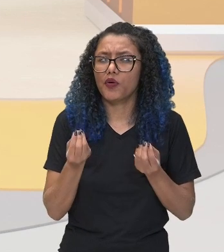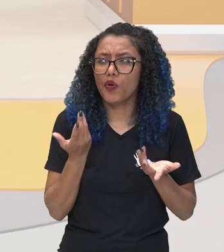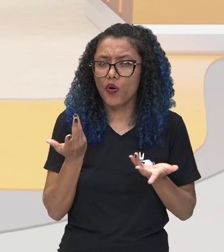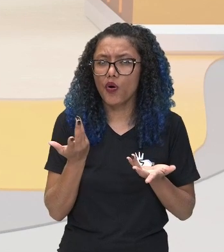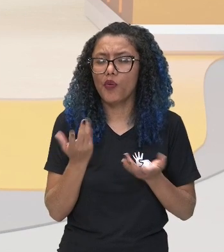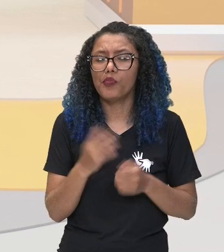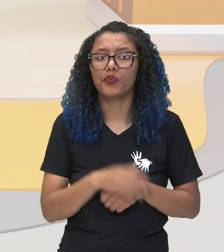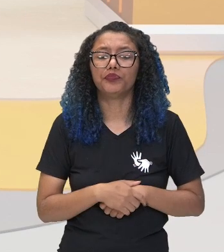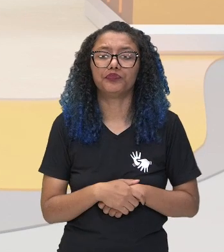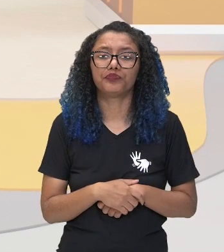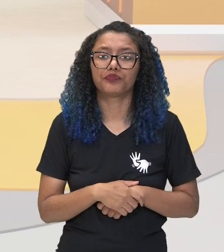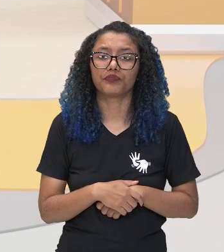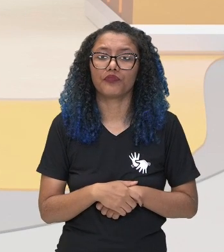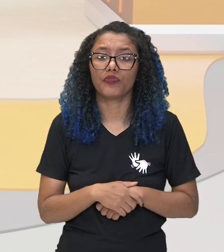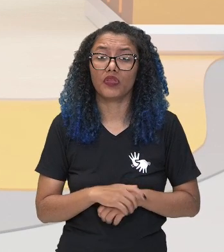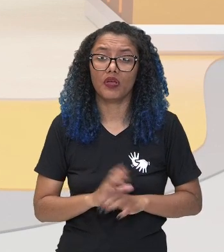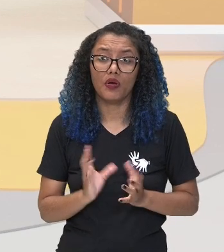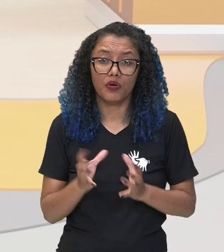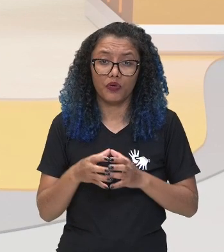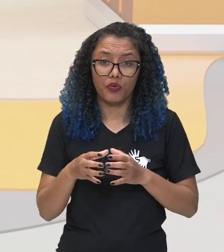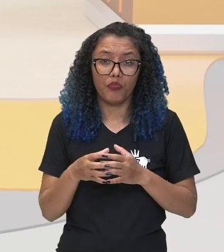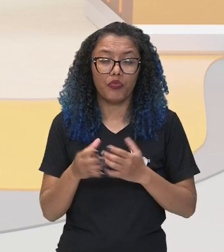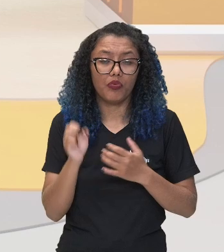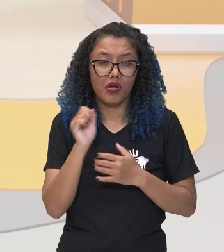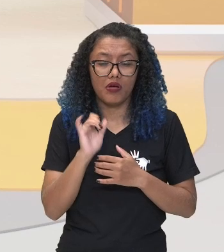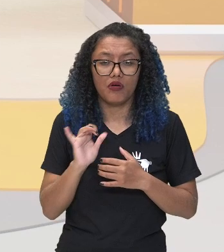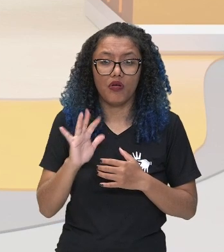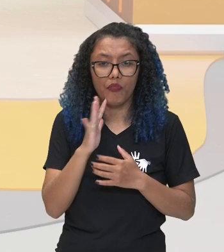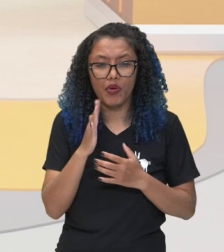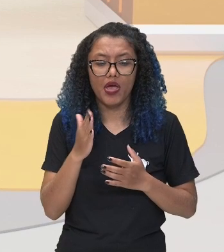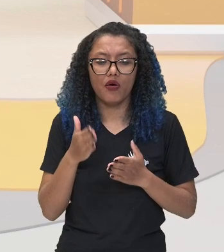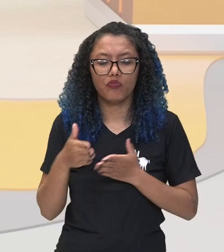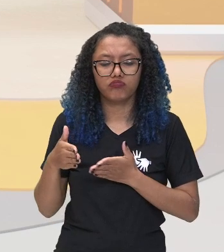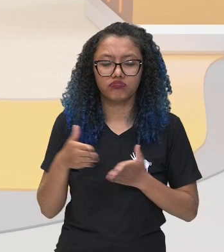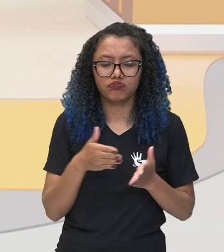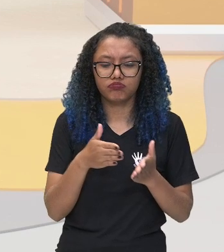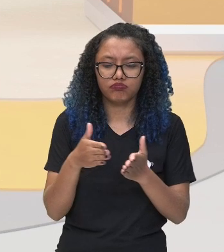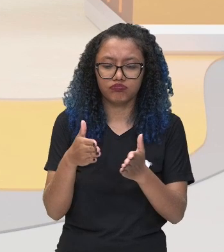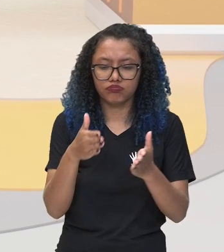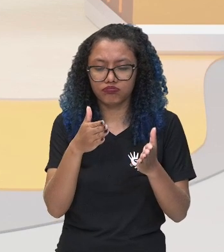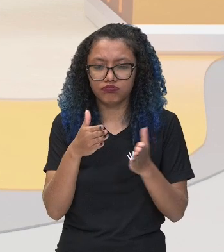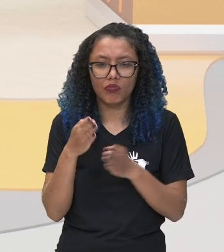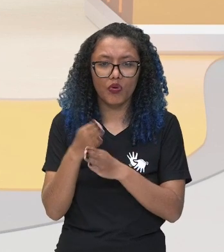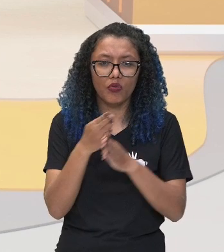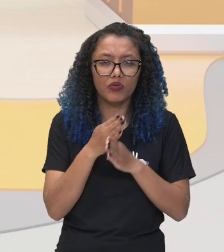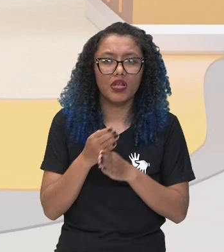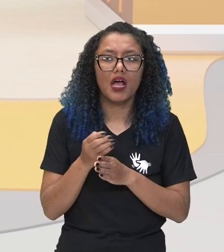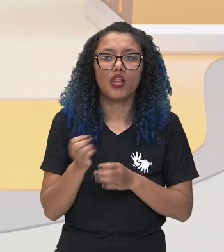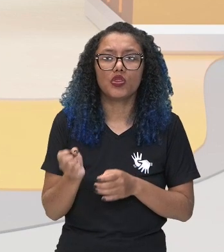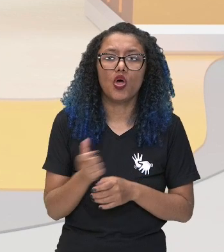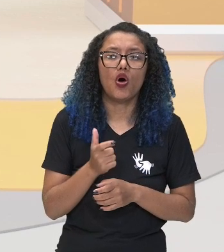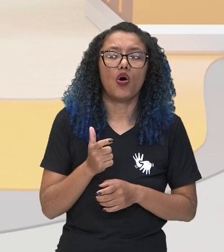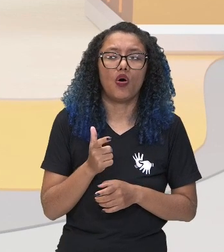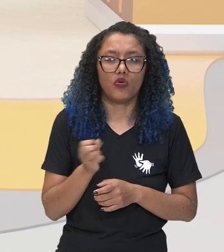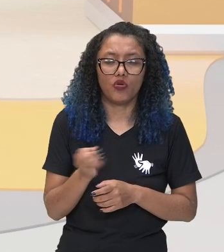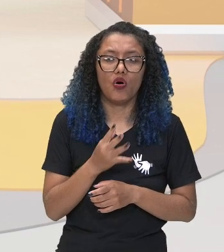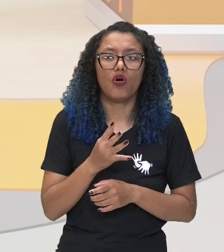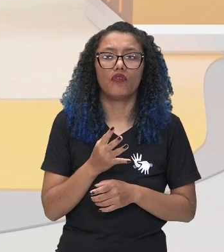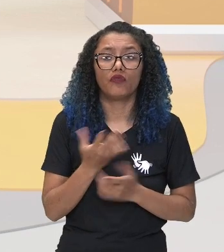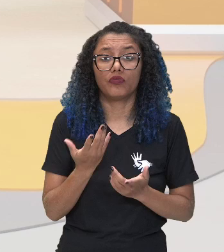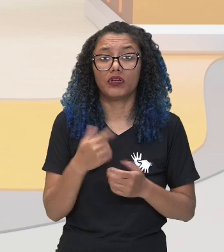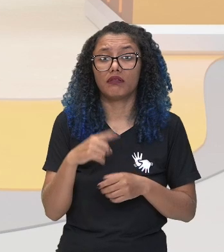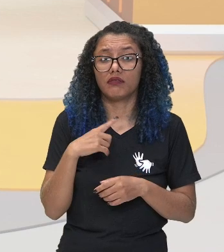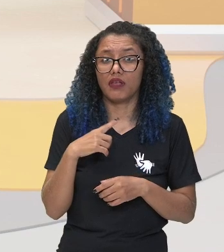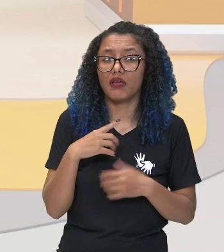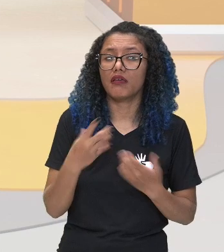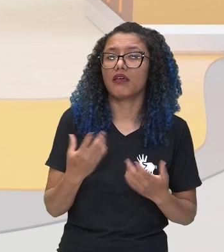navegadores europeus em busca de novas rotas para as Índias. Dentre eles, vamos verificar Cristóvão Colombo, que vai encontrar